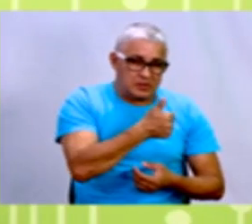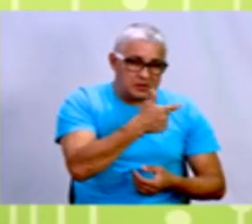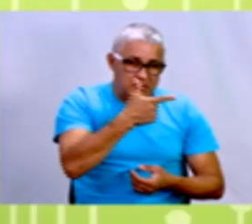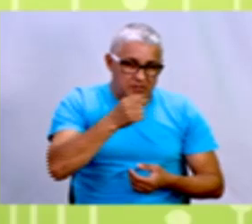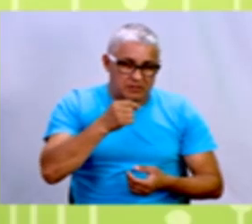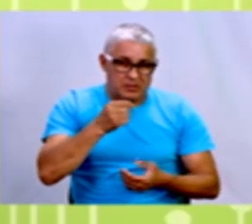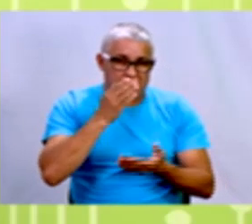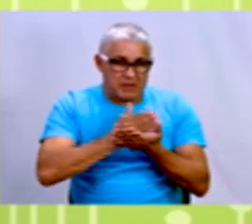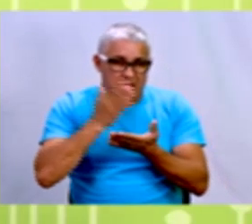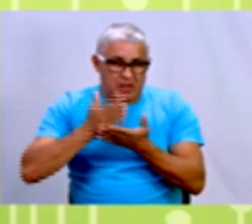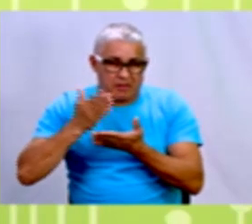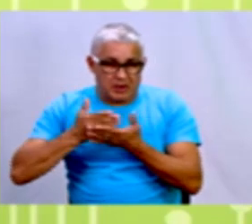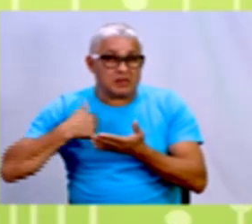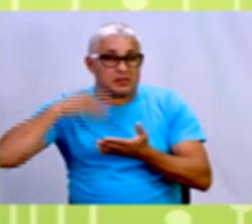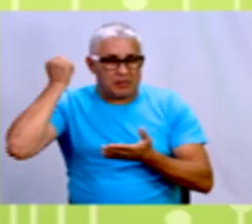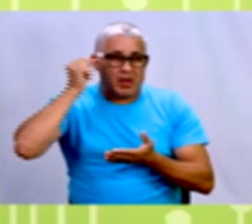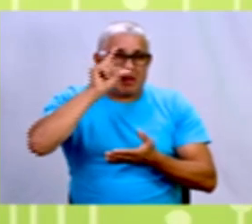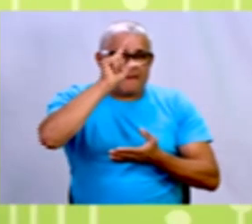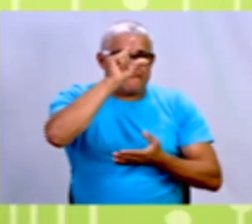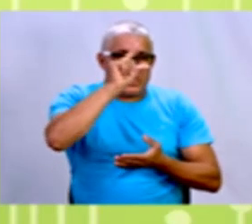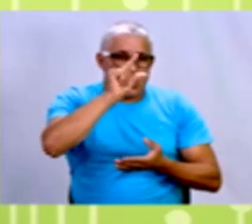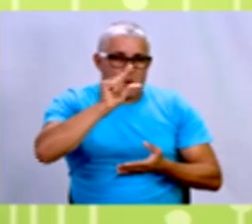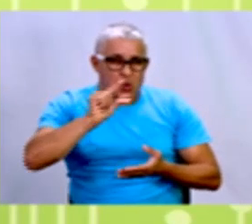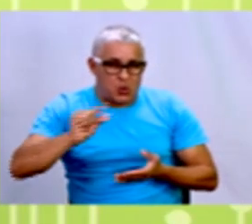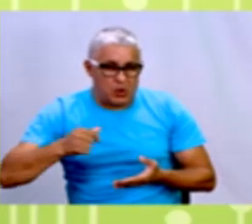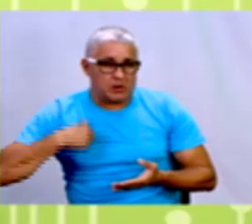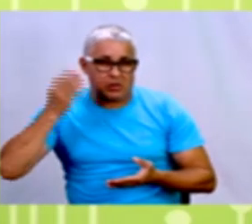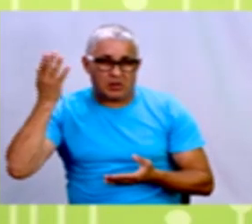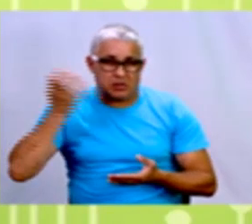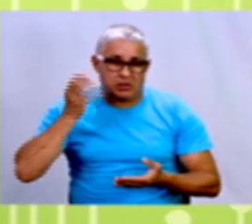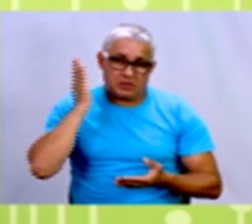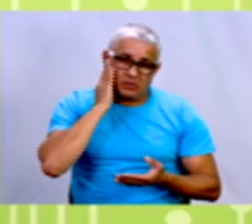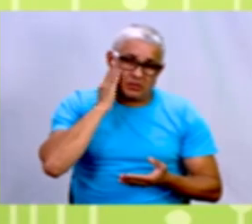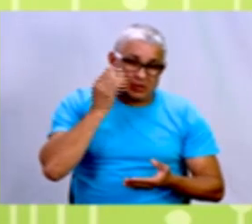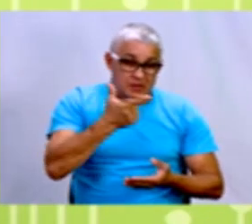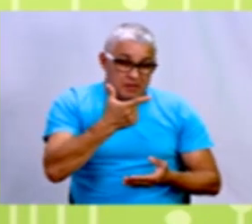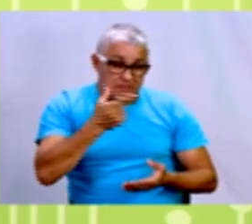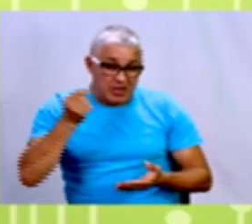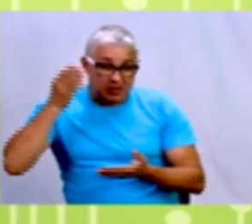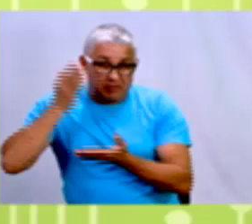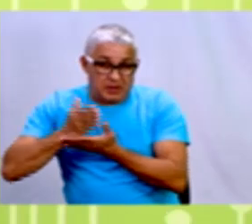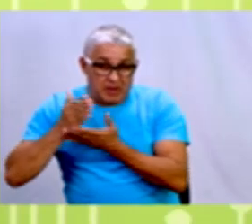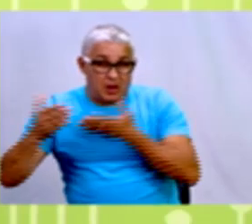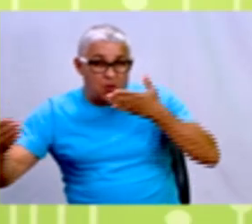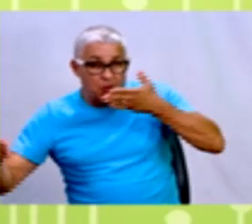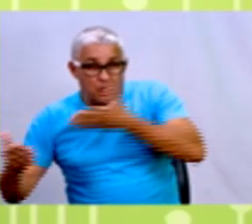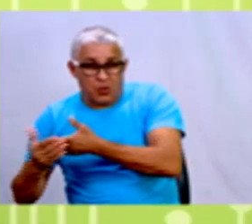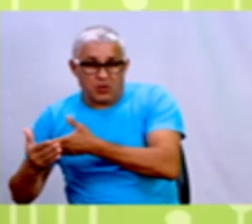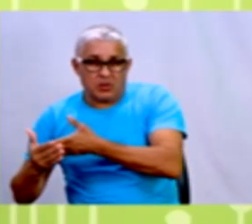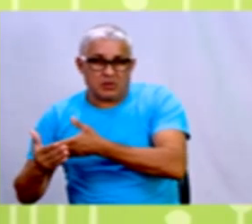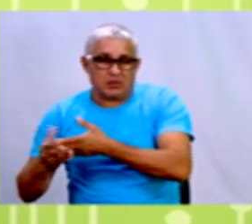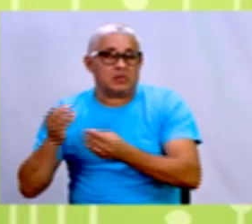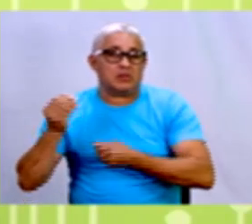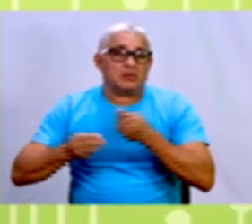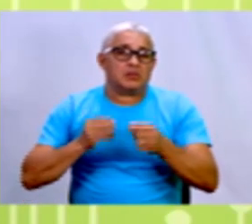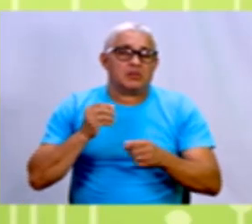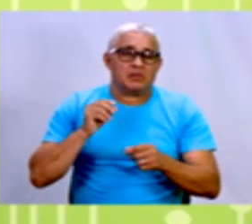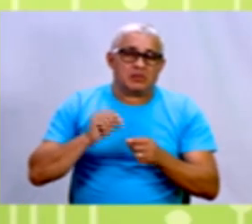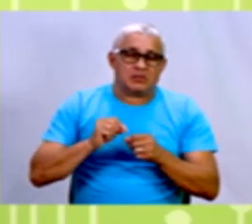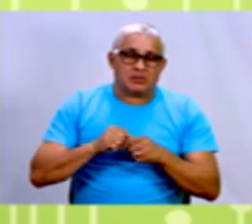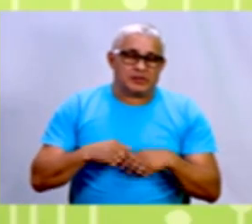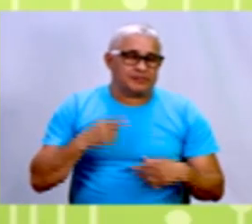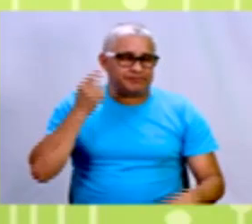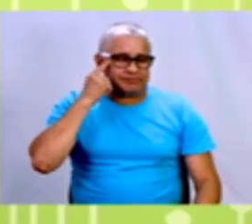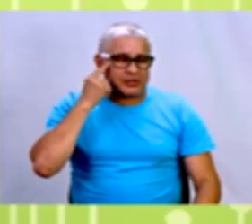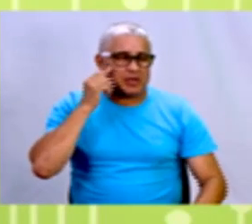vão diminuindo, né? E eu quero saber qual será o valor da 20ª parcela. Como que eu faço para saber isso? Você imagina que a gente vai ter